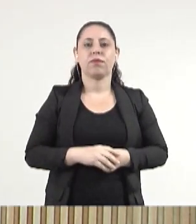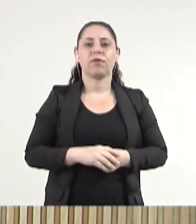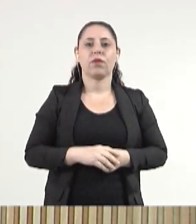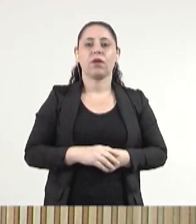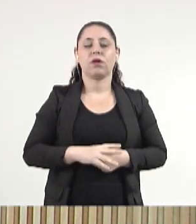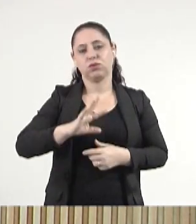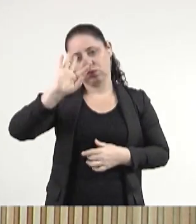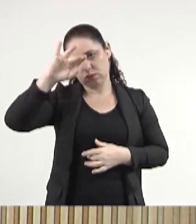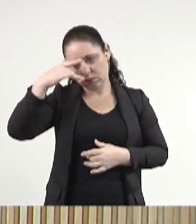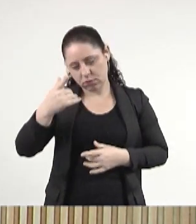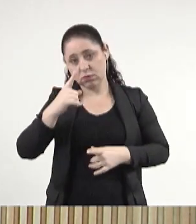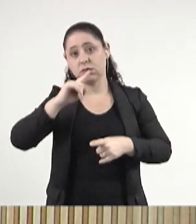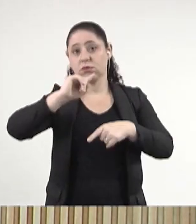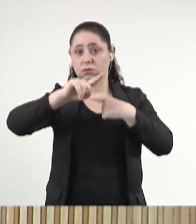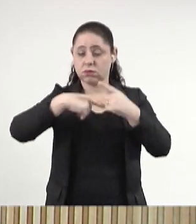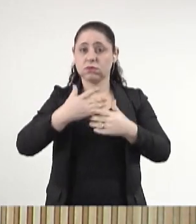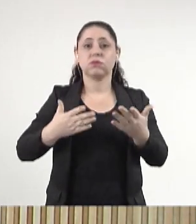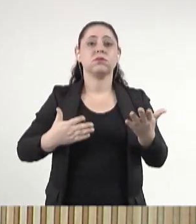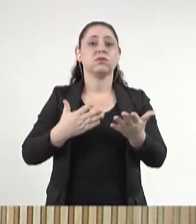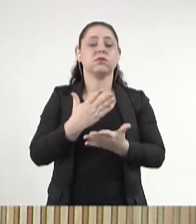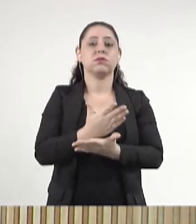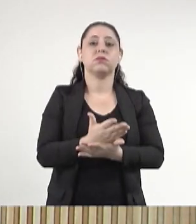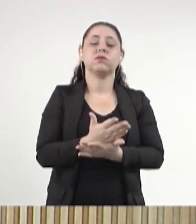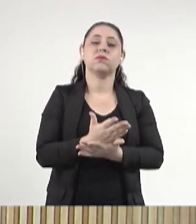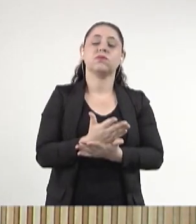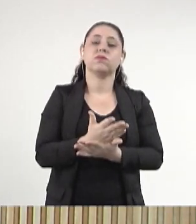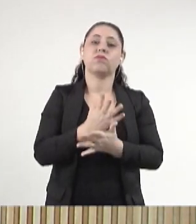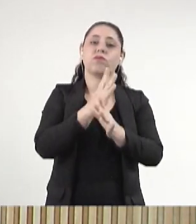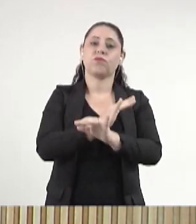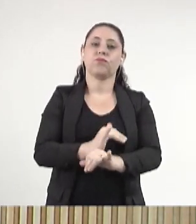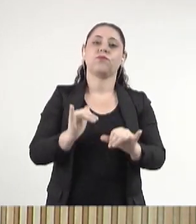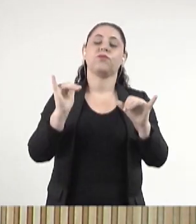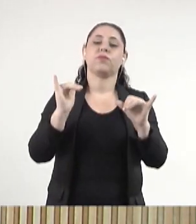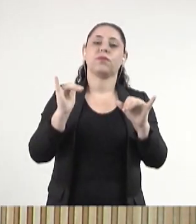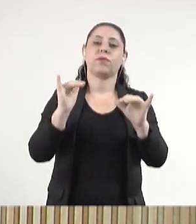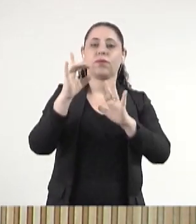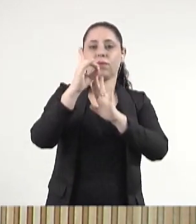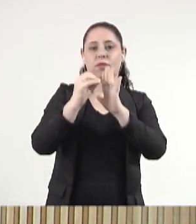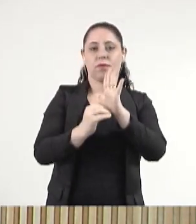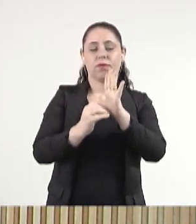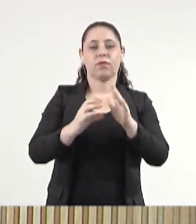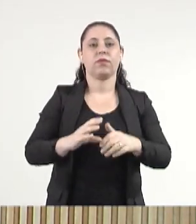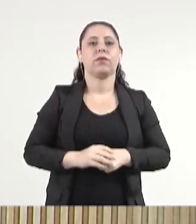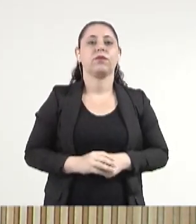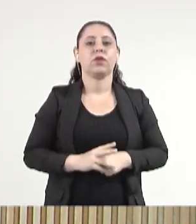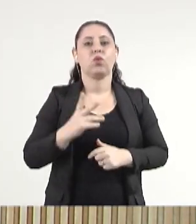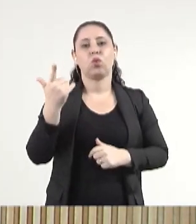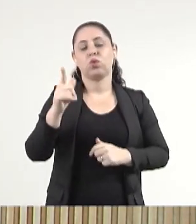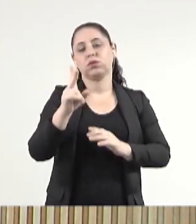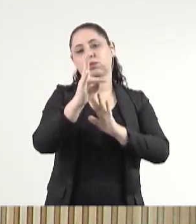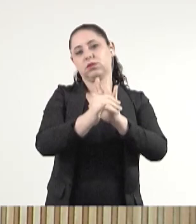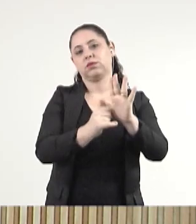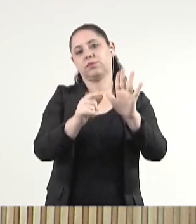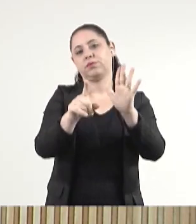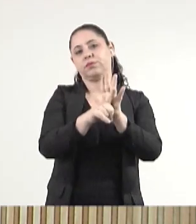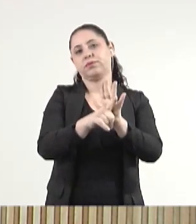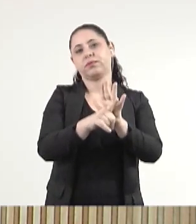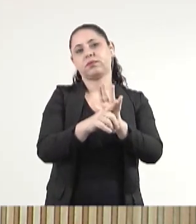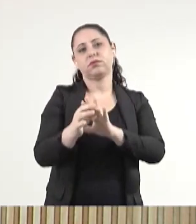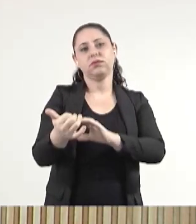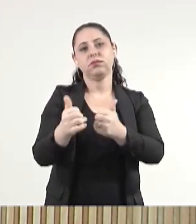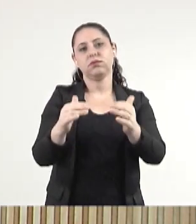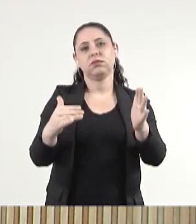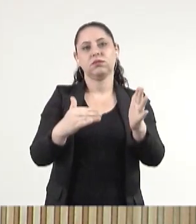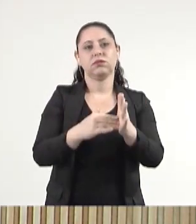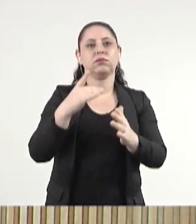homenageada, mas que após a aprovação é amplamente divulgado nos diários oficiais. Próximo projeto,